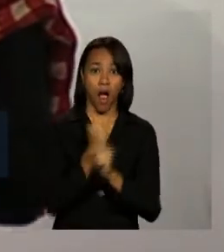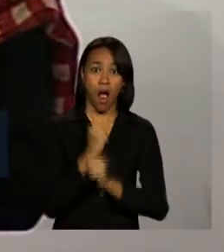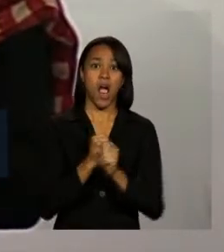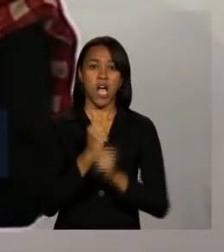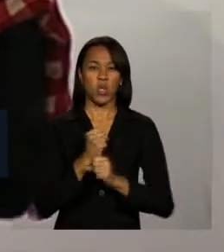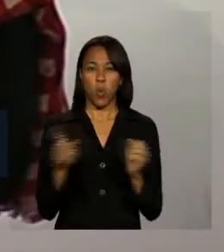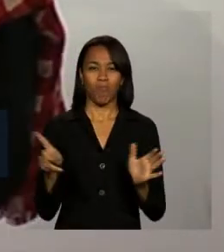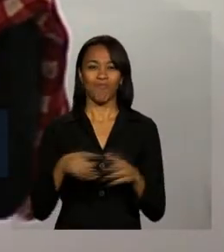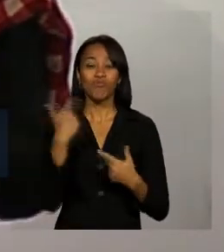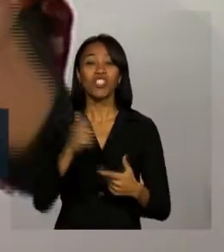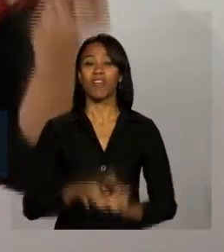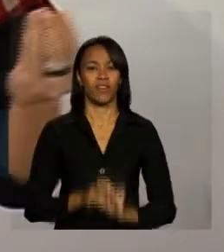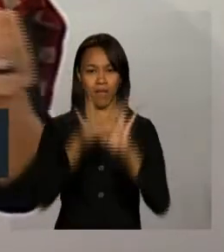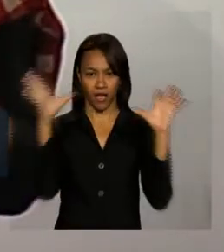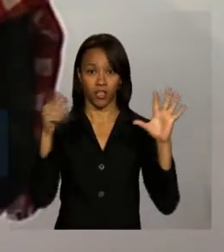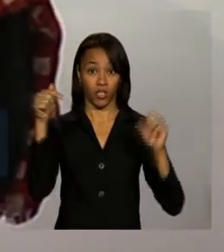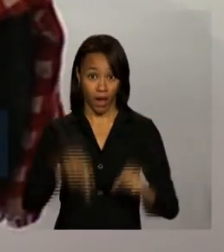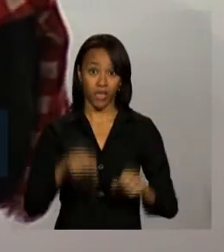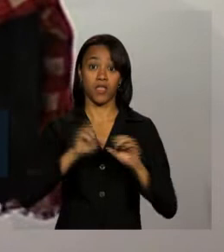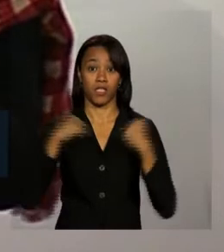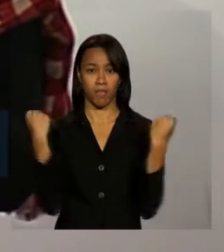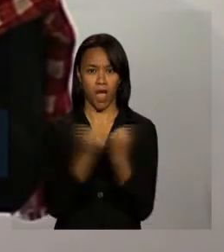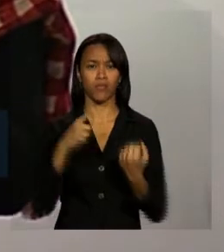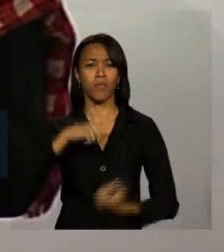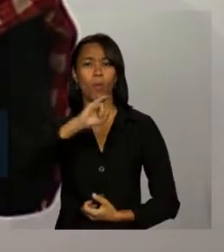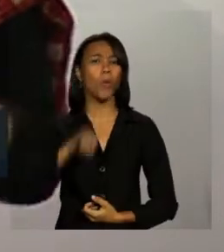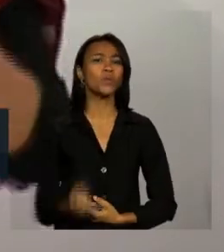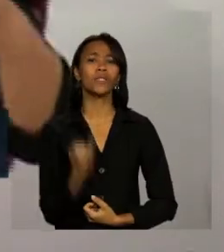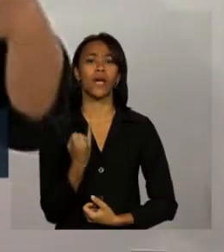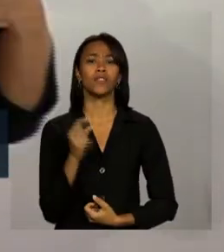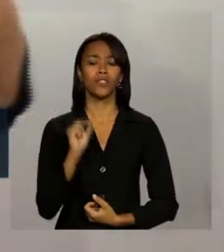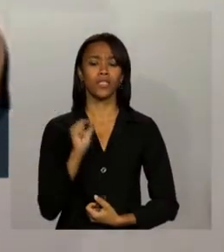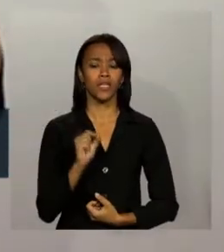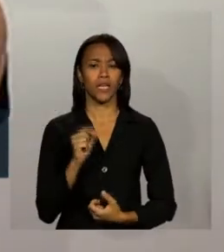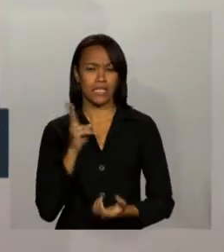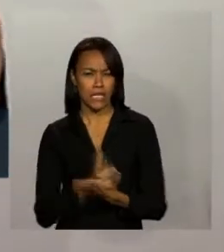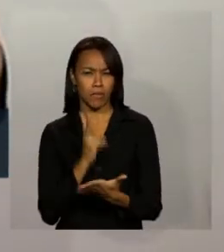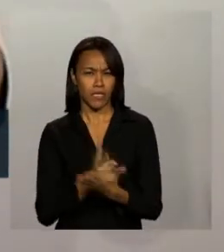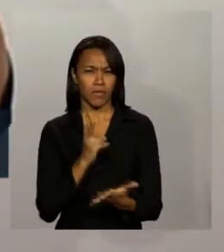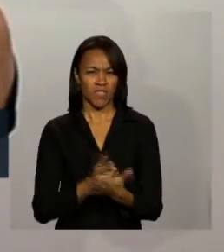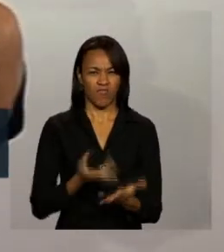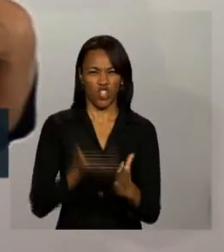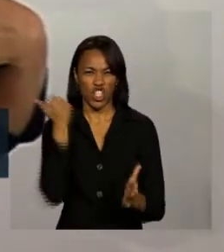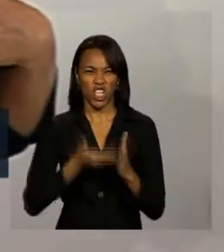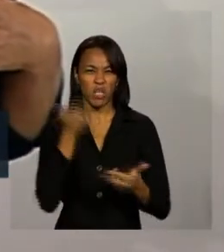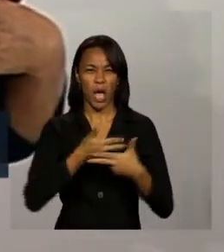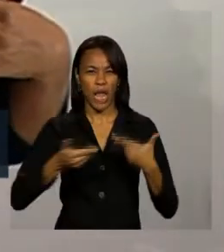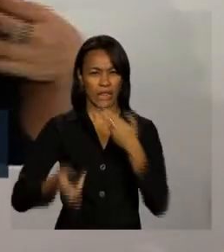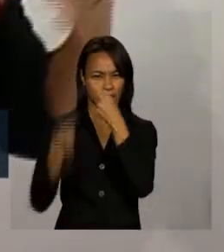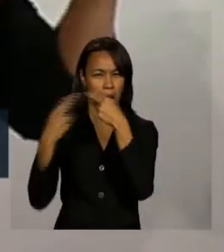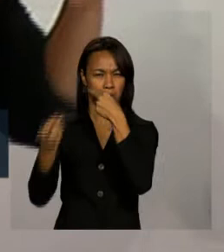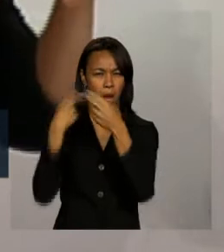próprio povo. Nós, portanto, neste seminário, temos a oportunidade de ir tapando os buracos da nossa alma e da nossa própria